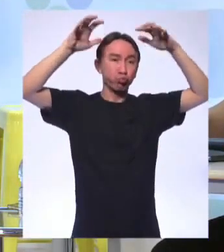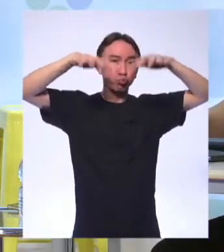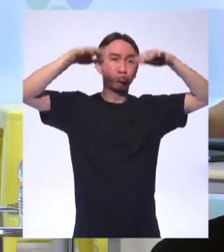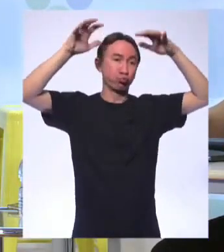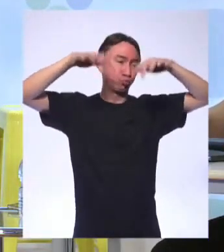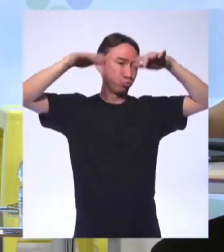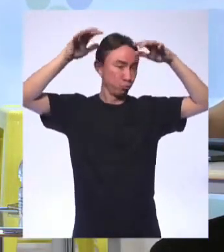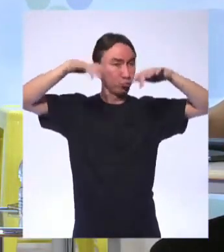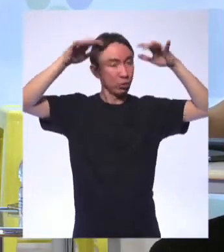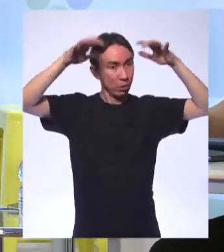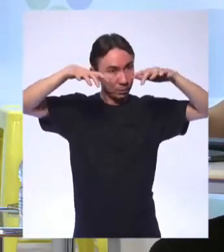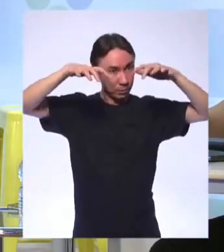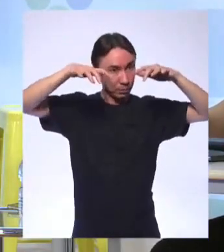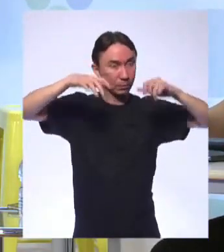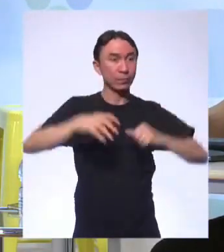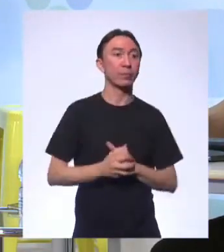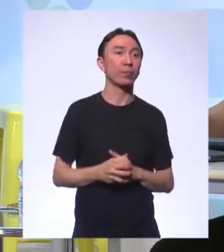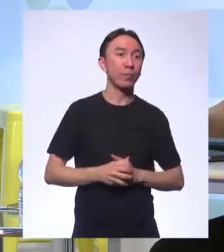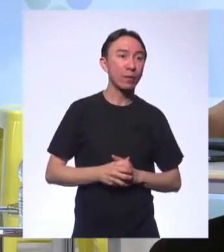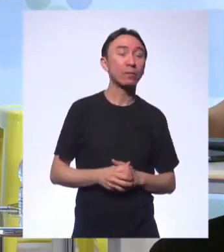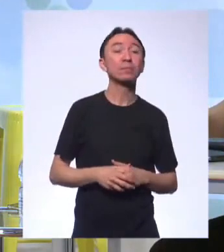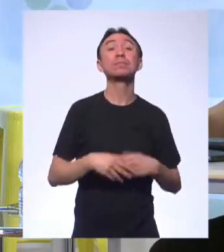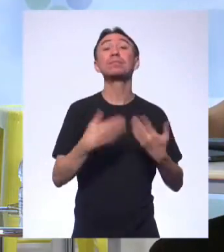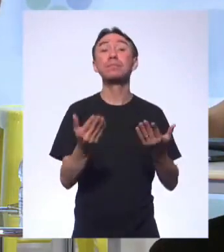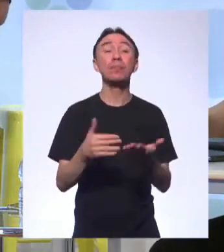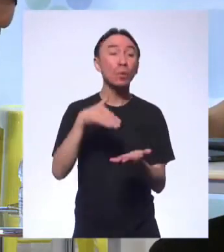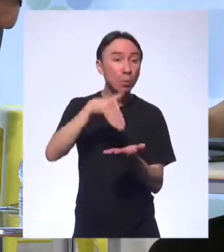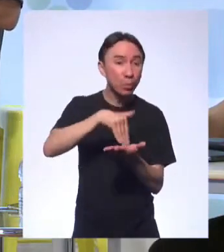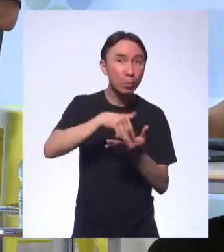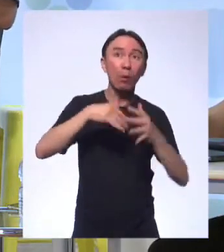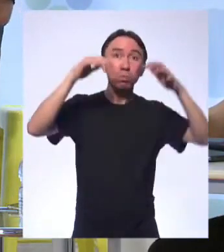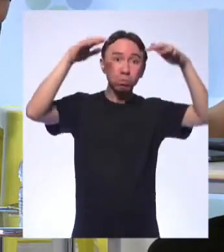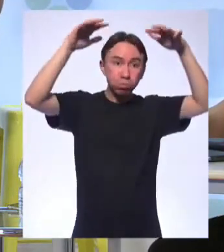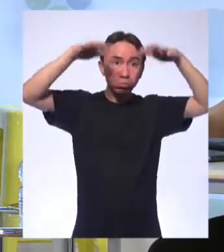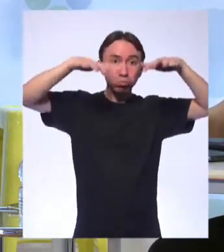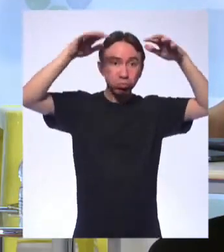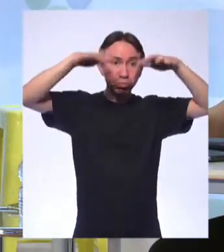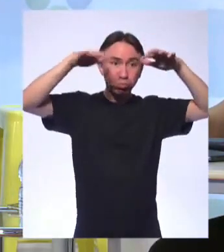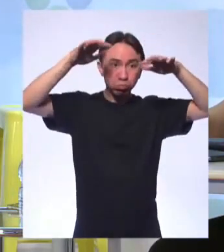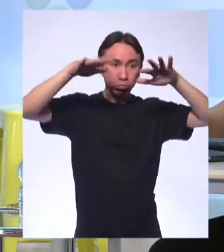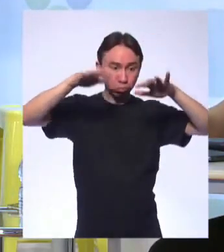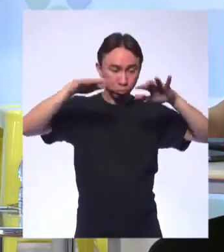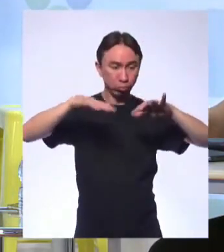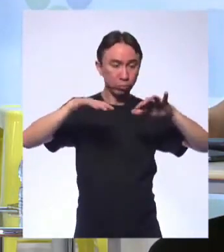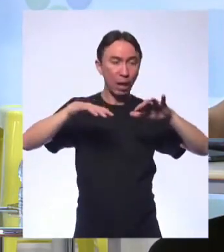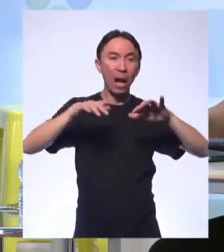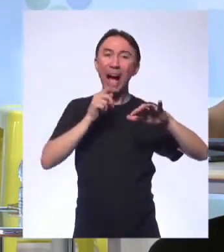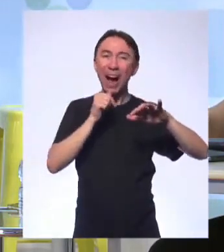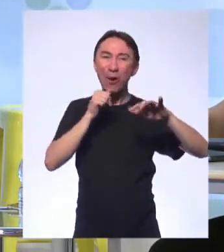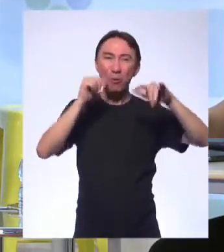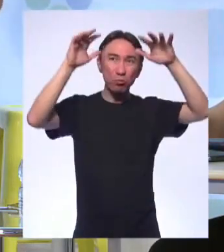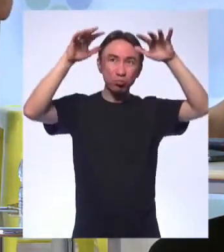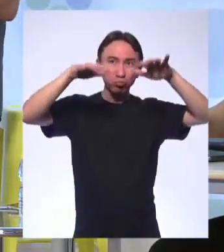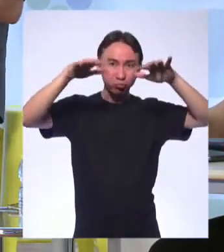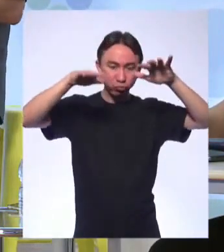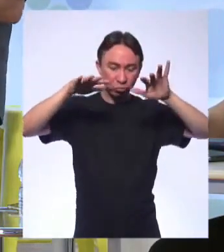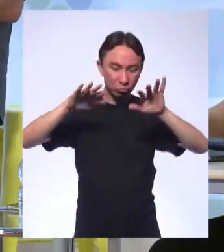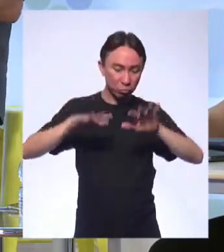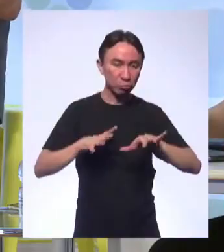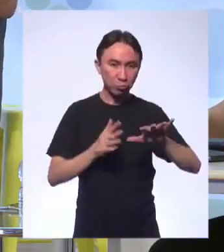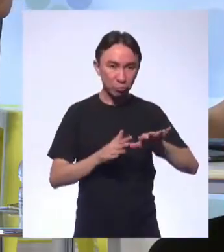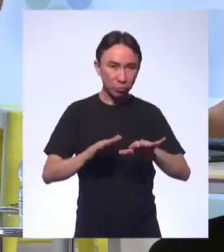de chuva, ok? E aí nós temos o escoamento superficial, quando essa água cai sobre a terra,